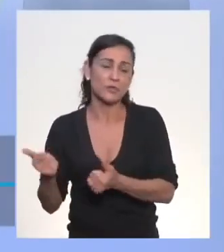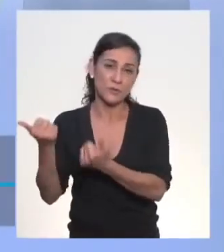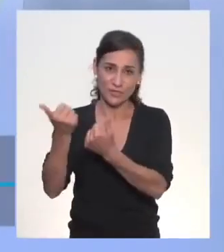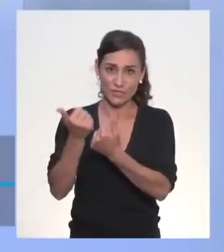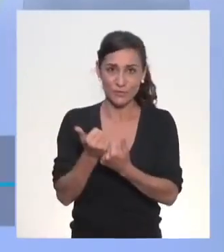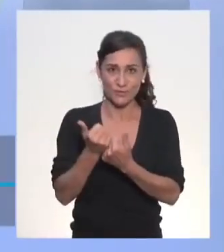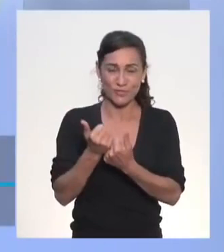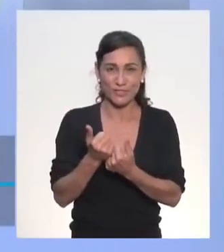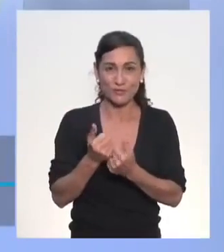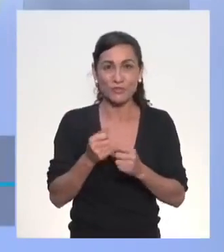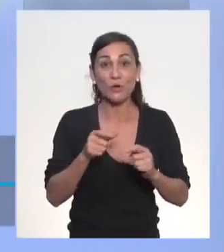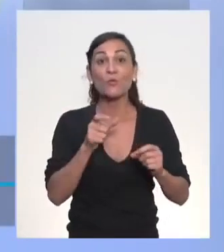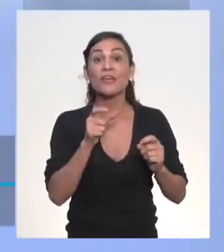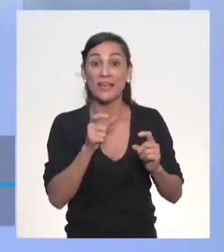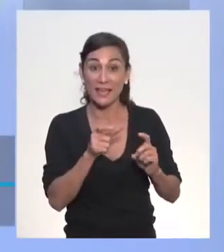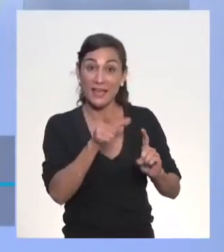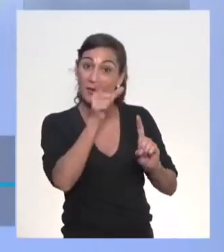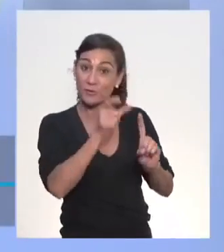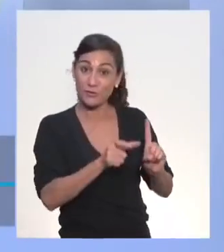os personagens